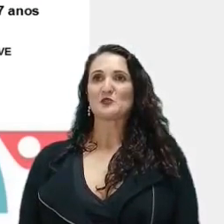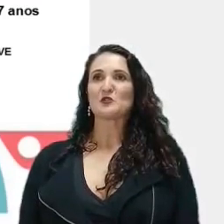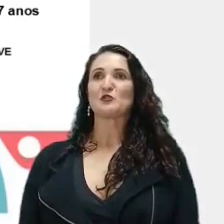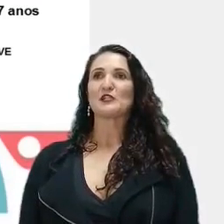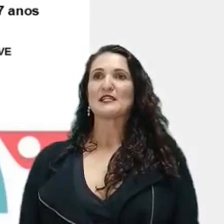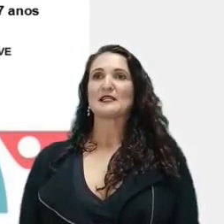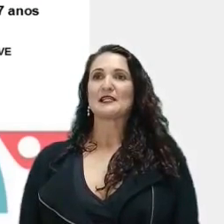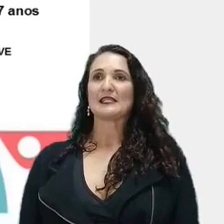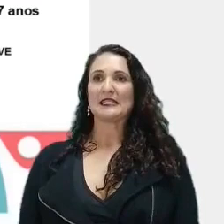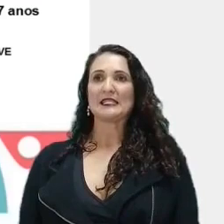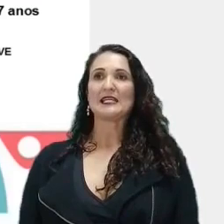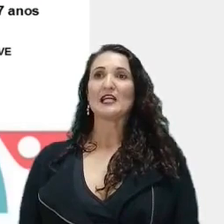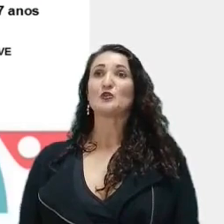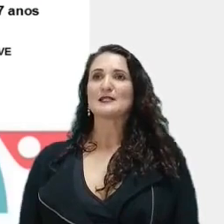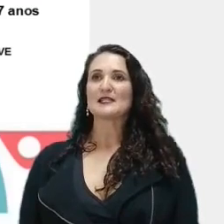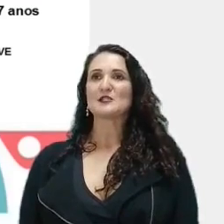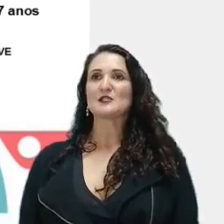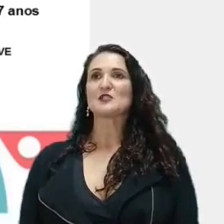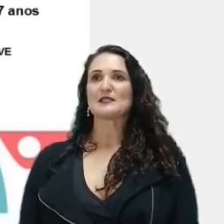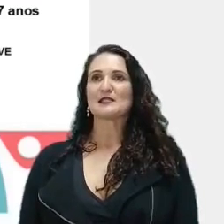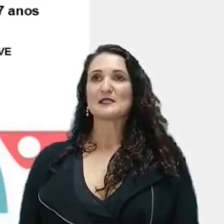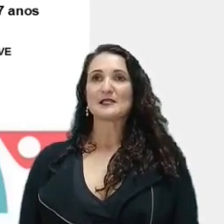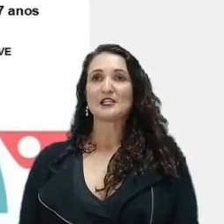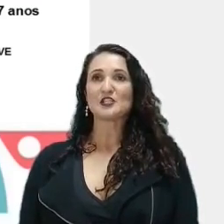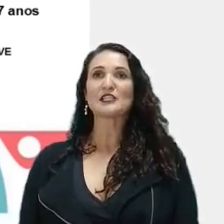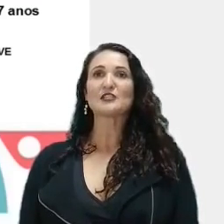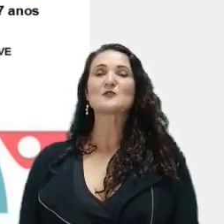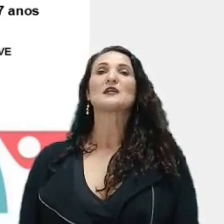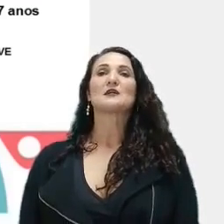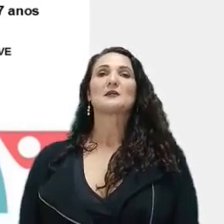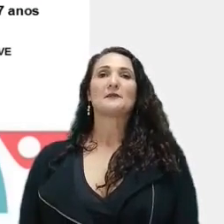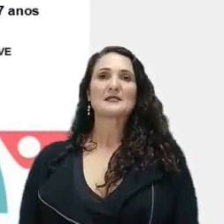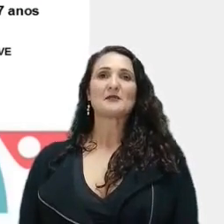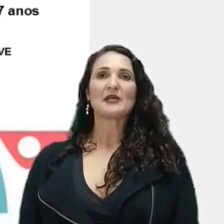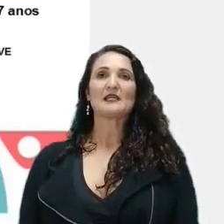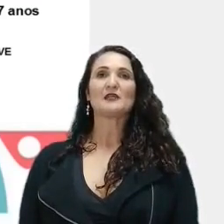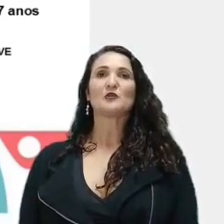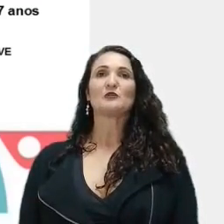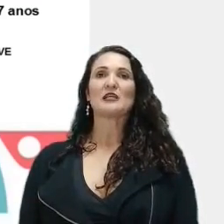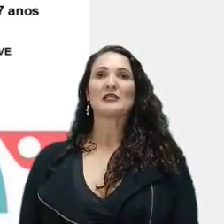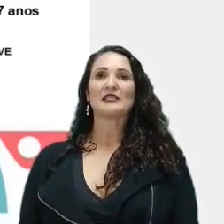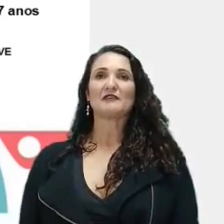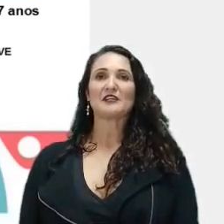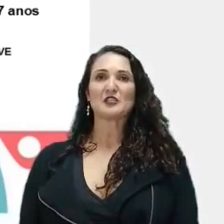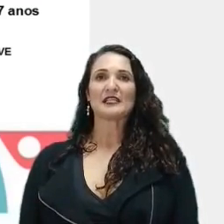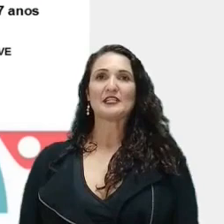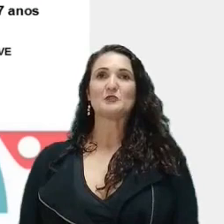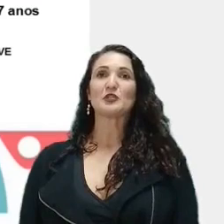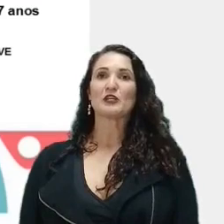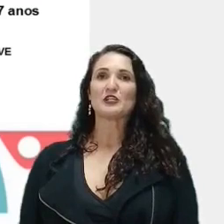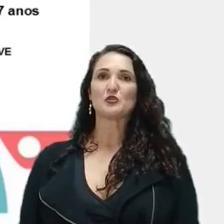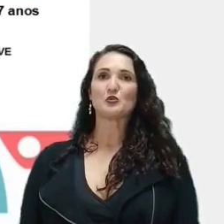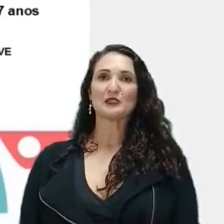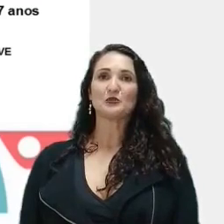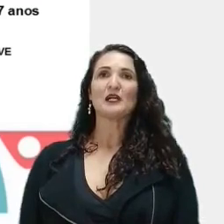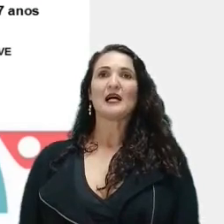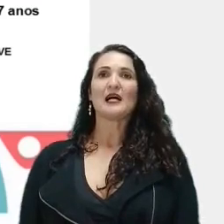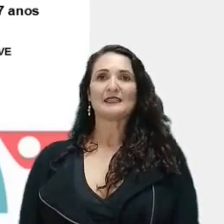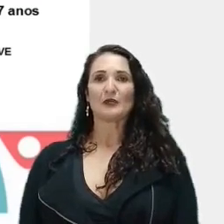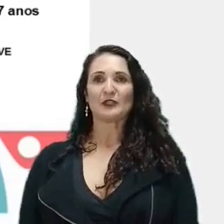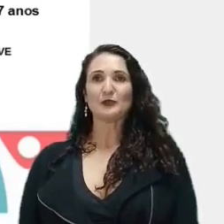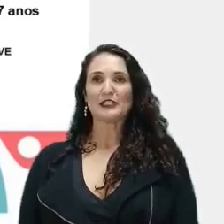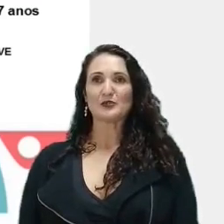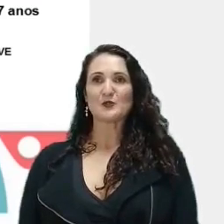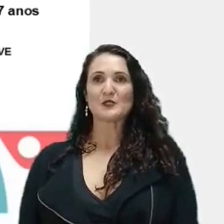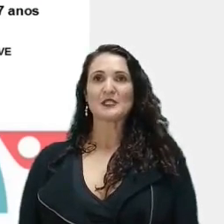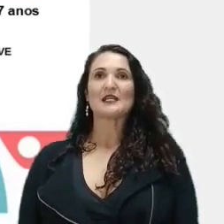notificações de violência em adolescentes de 13 a 17 anos, mas também contempla aqui a faixa etária de menor de 1 ano até